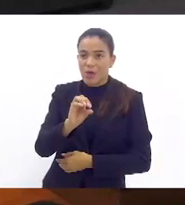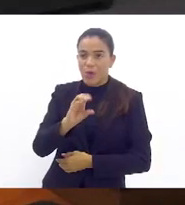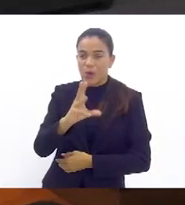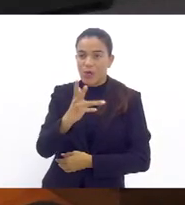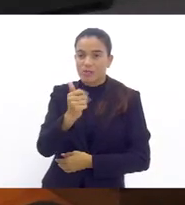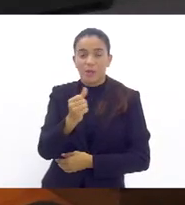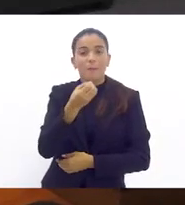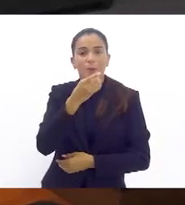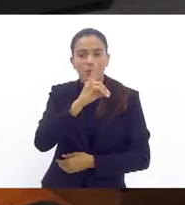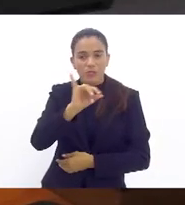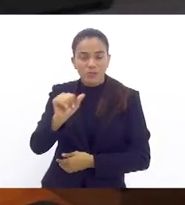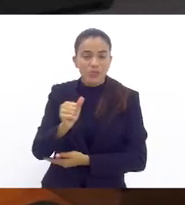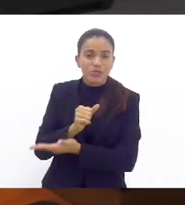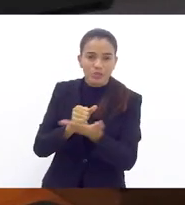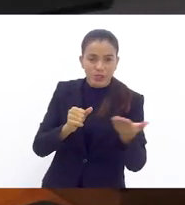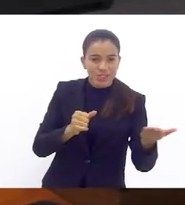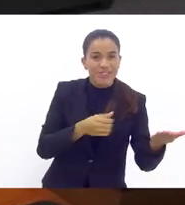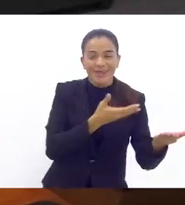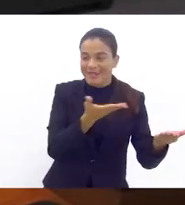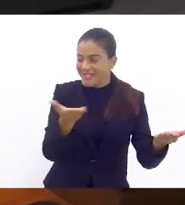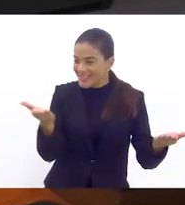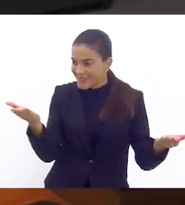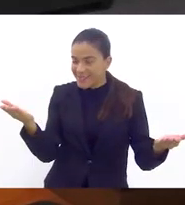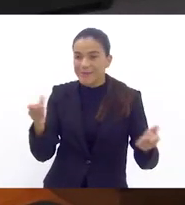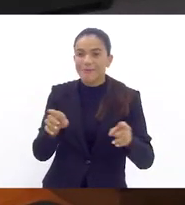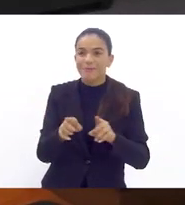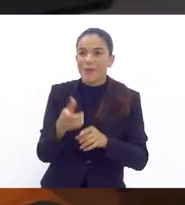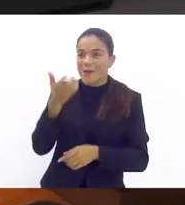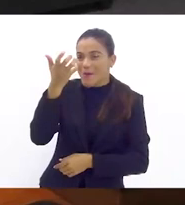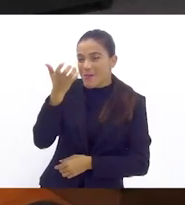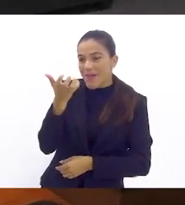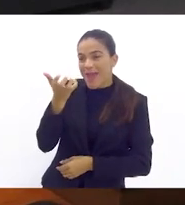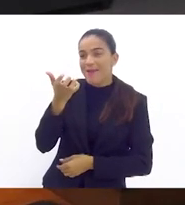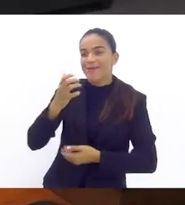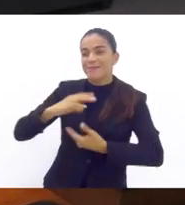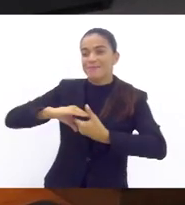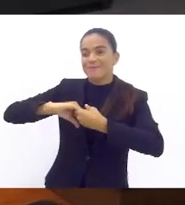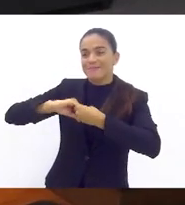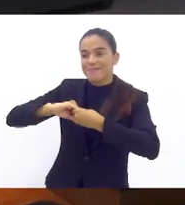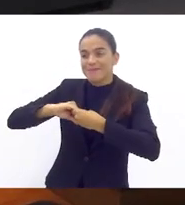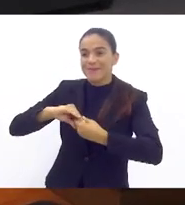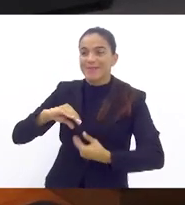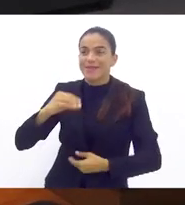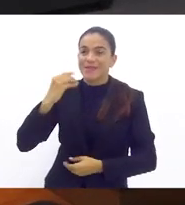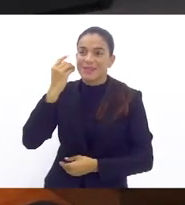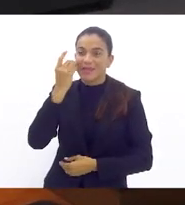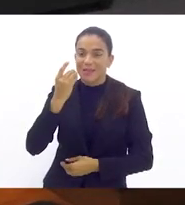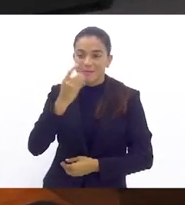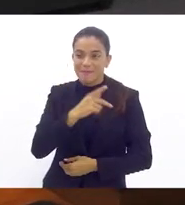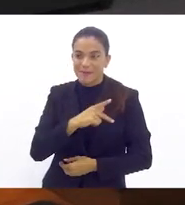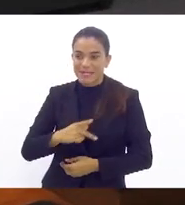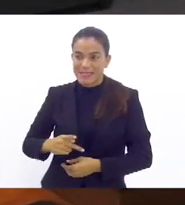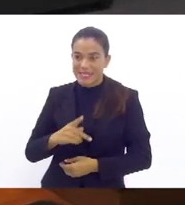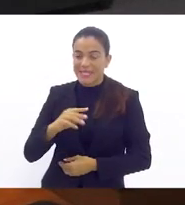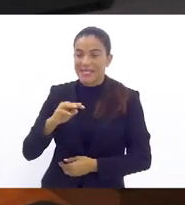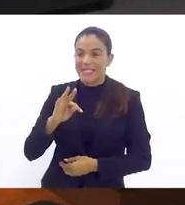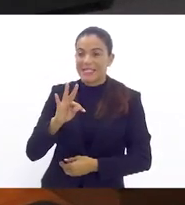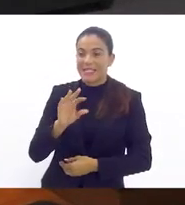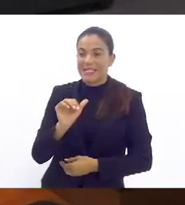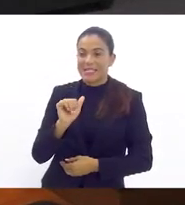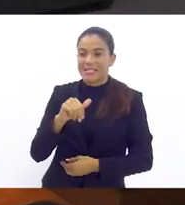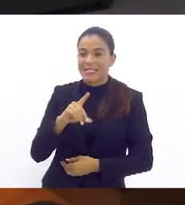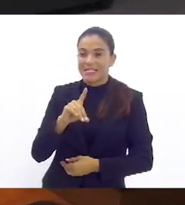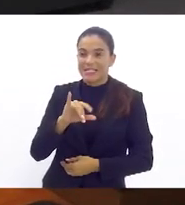Bom dia a todas e todos. Eu quero saudar aqui o presidente Tandy Vieira, o presidente Felipe Poubel, o